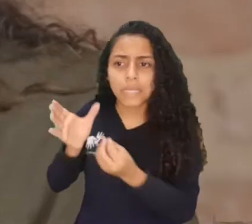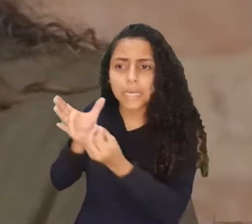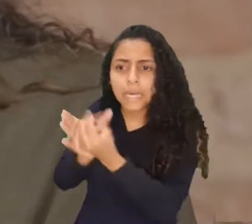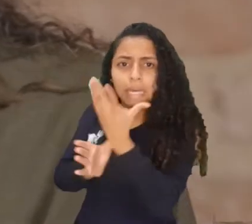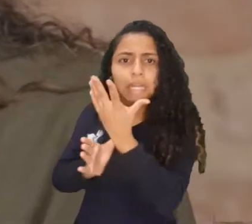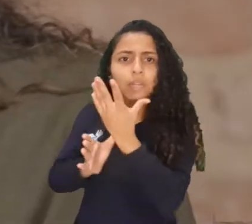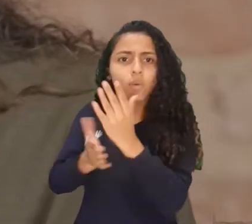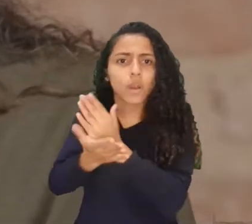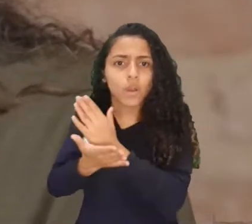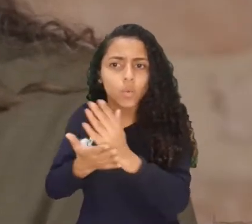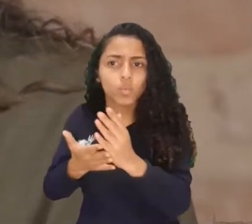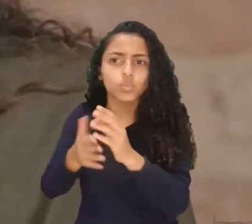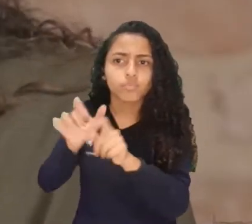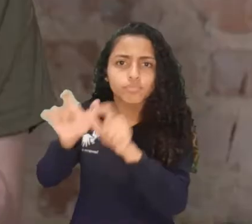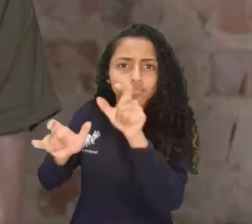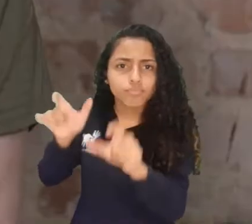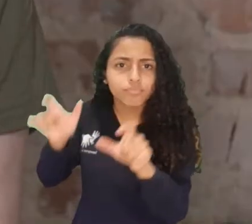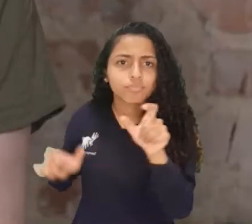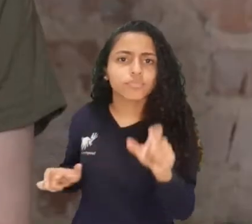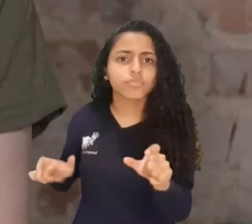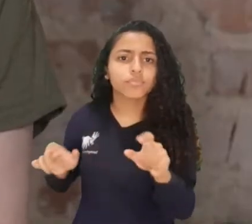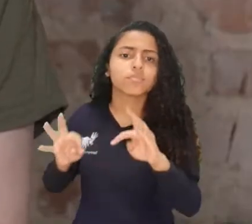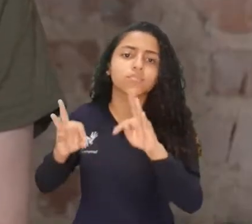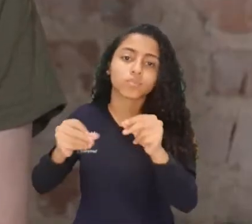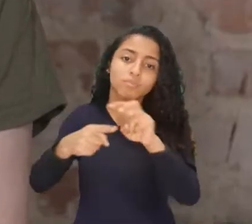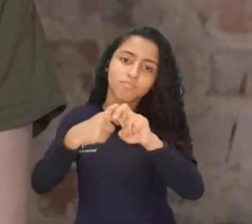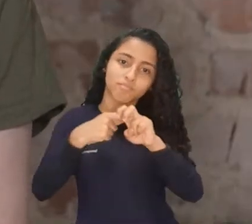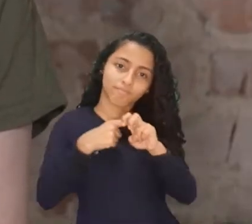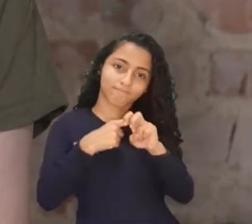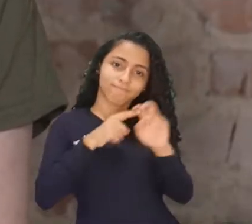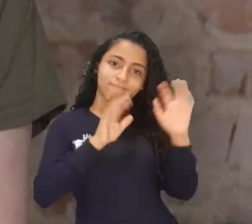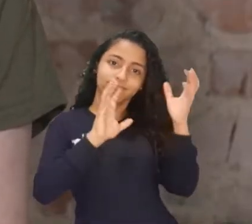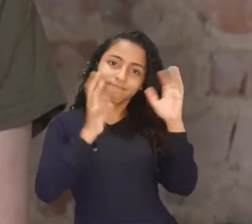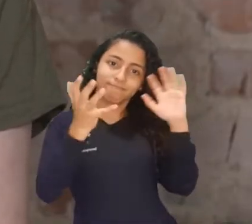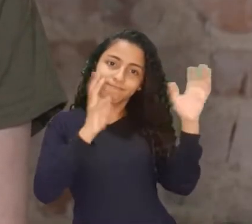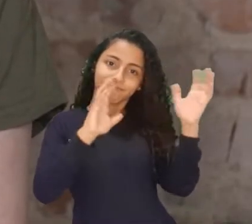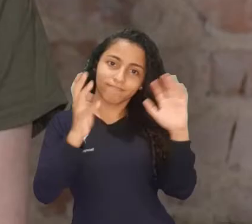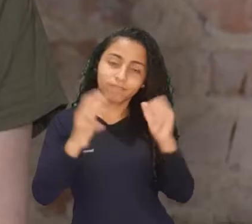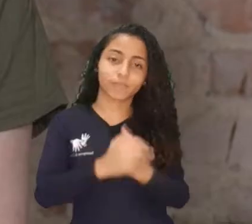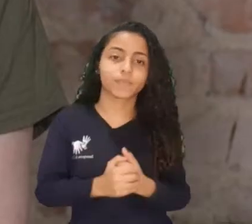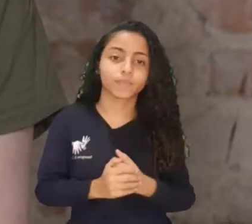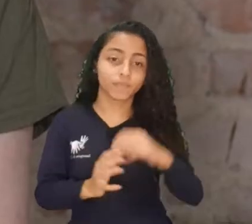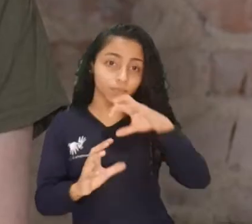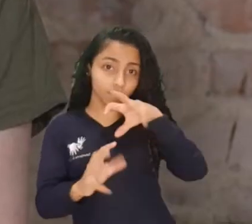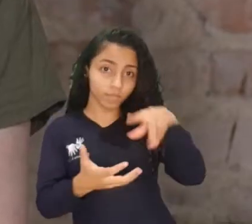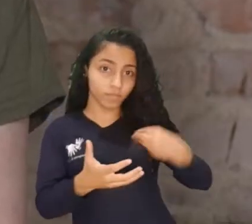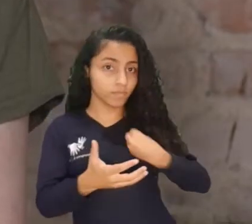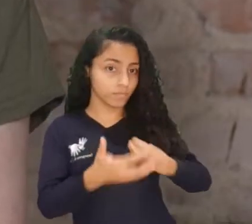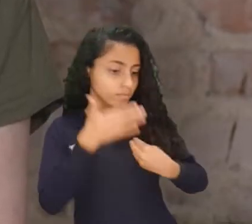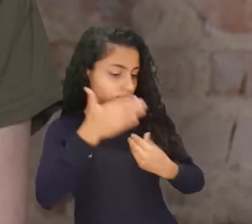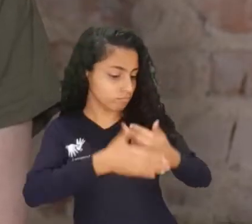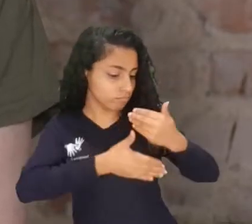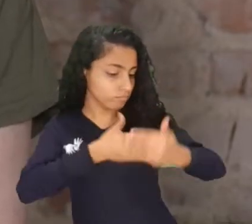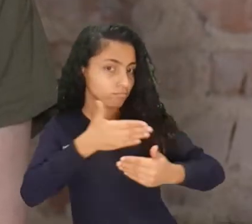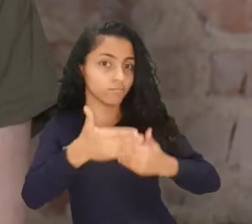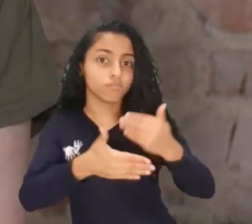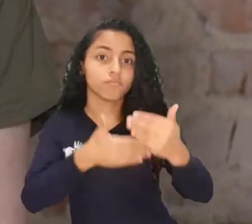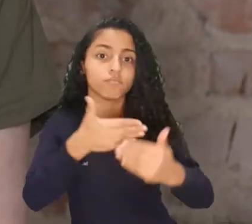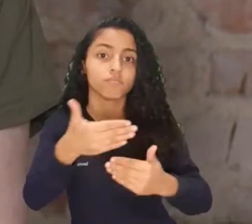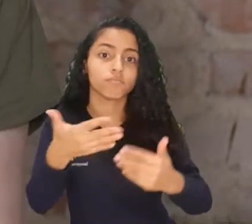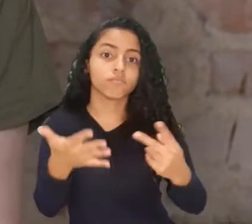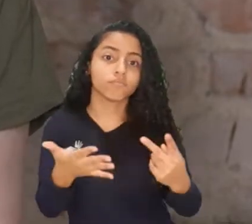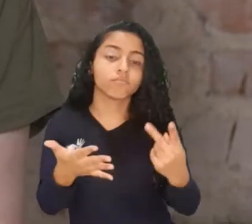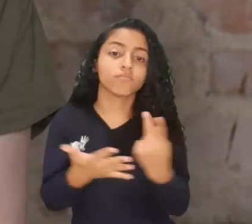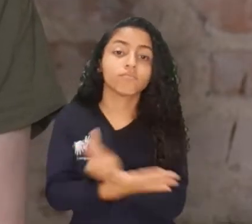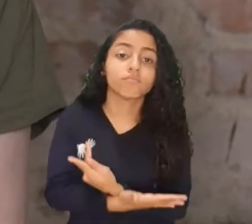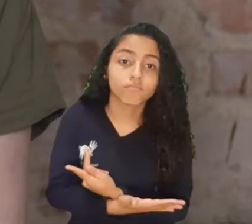eles, então, induzidos pelo clima. Ao longo da vida no planeta Terra, eventos de extinção em massa que ocorreram,